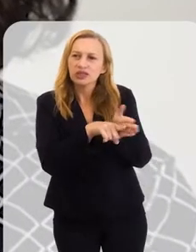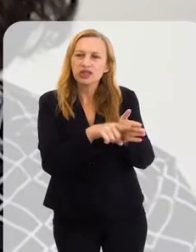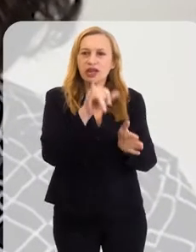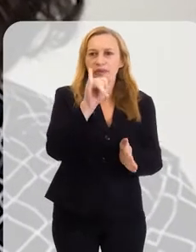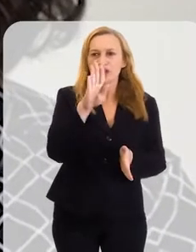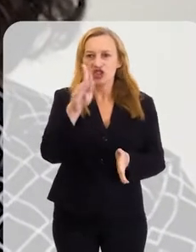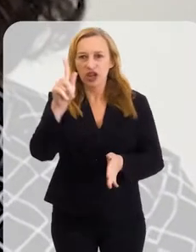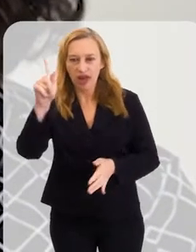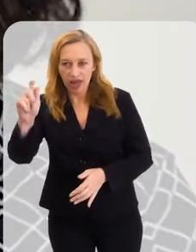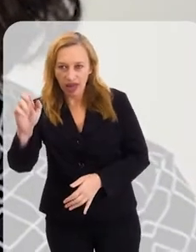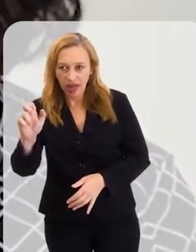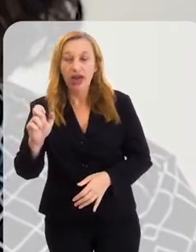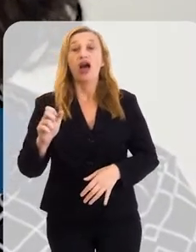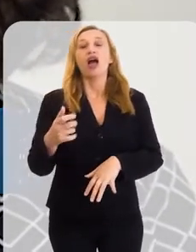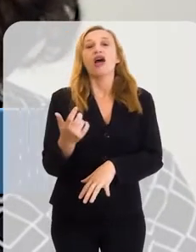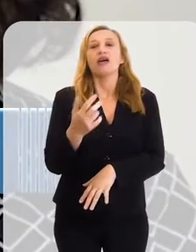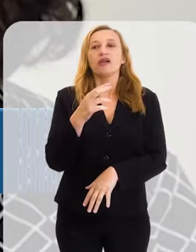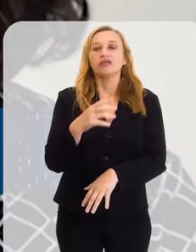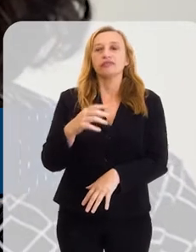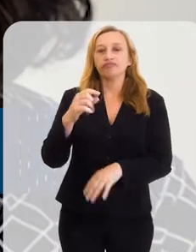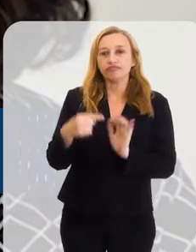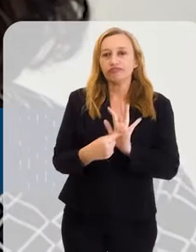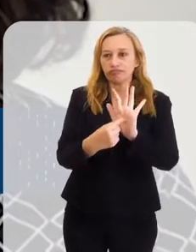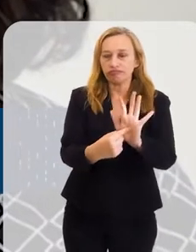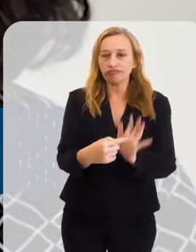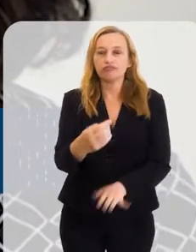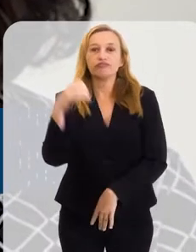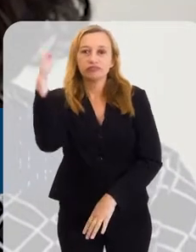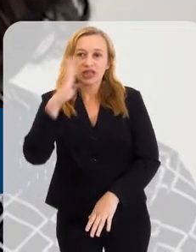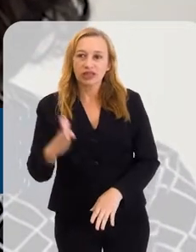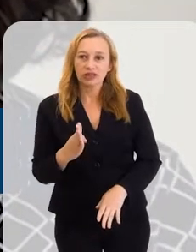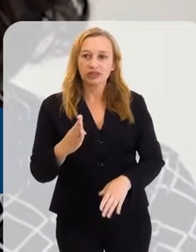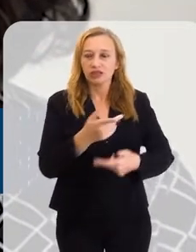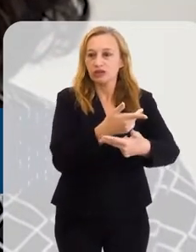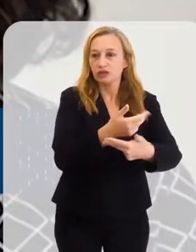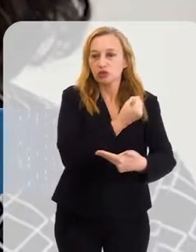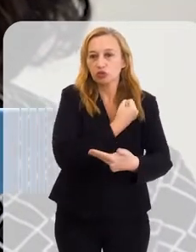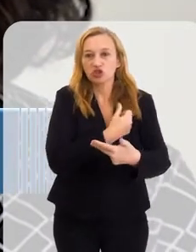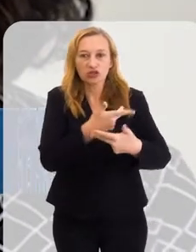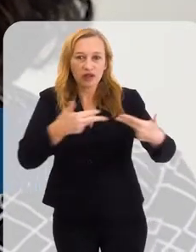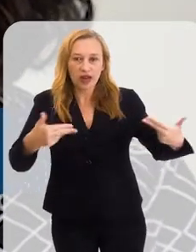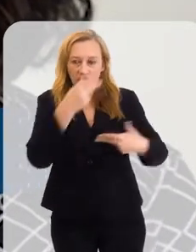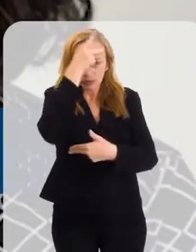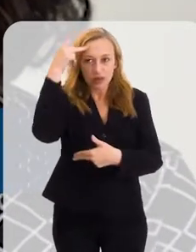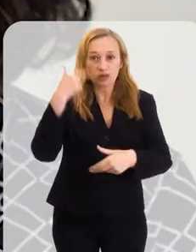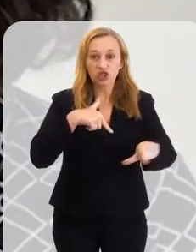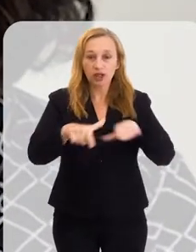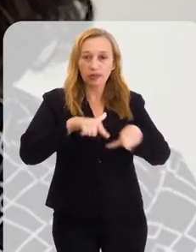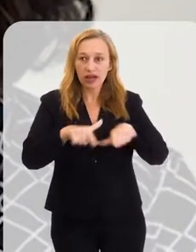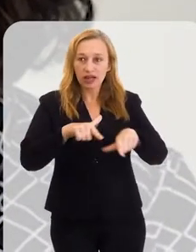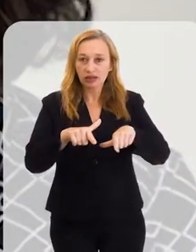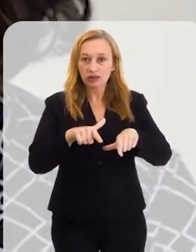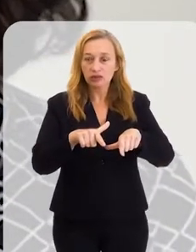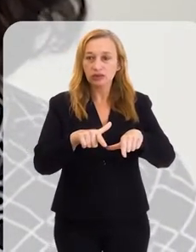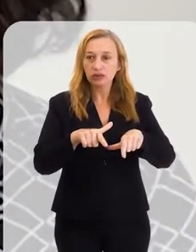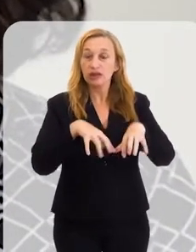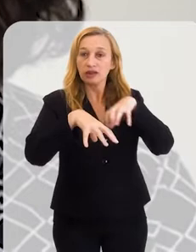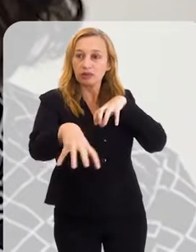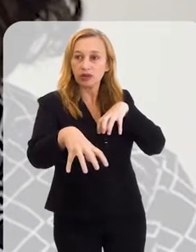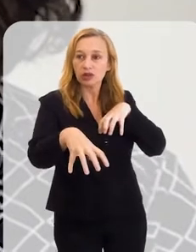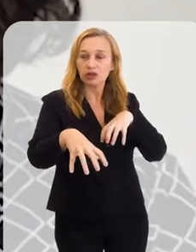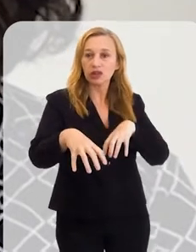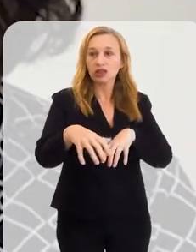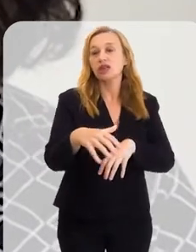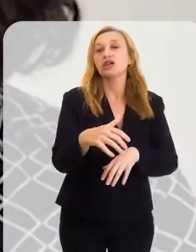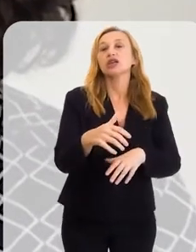Pesquisa do IBGE revelou que no Brasil, em 2018, o número de teletrabalhadores era de 3,8 milhões.